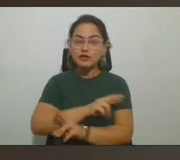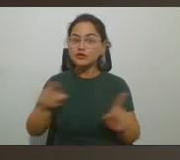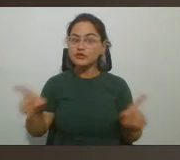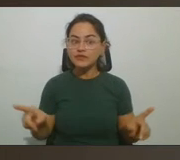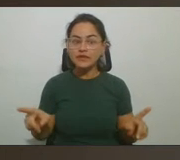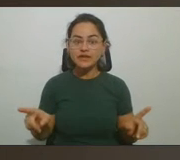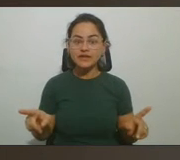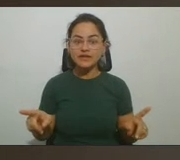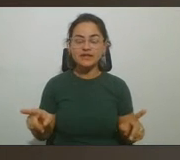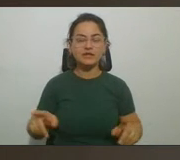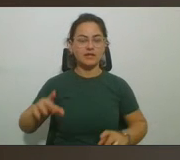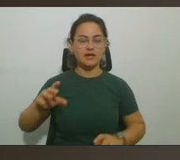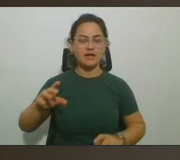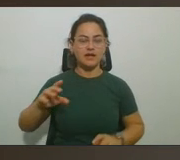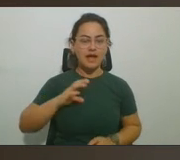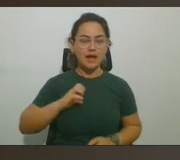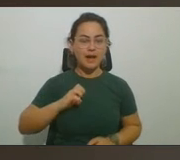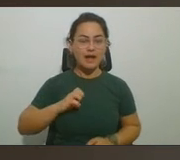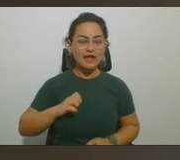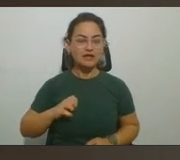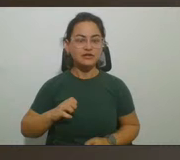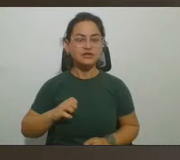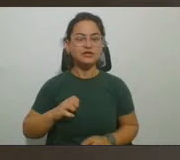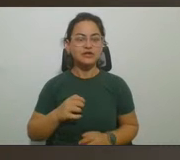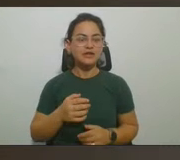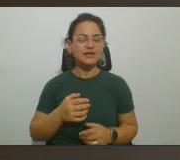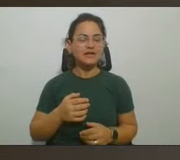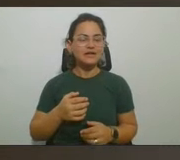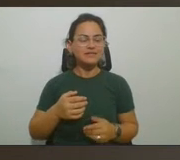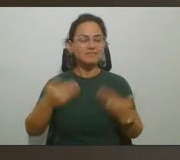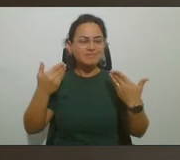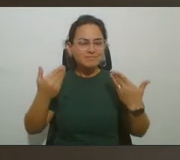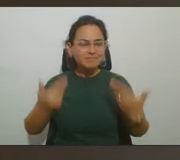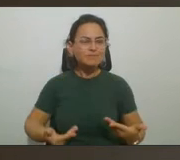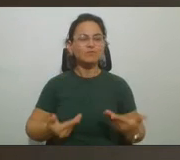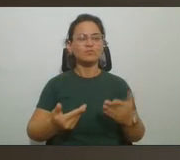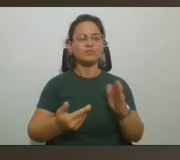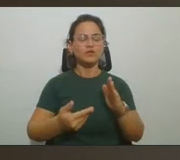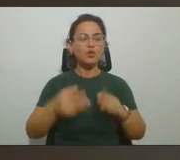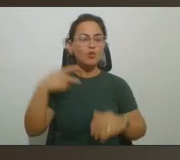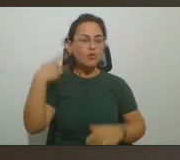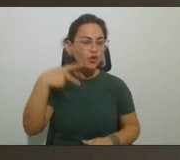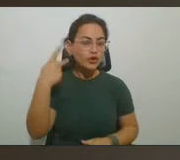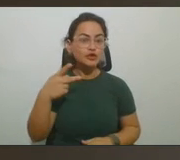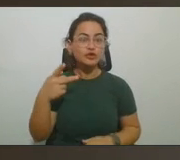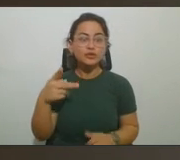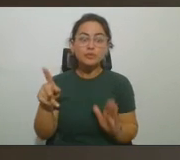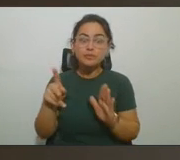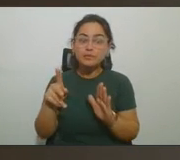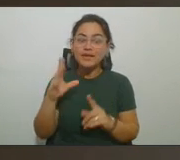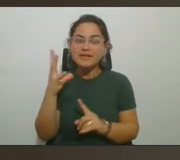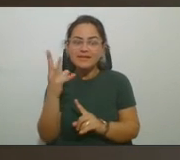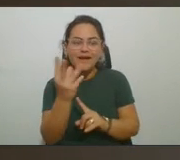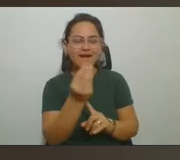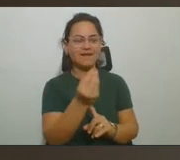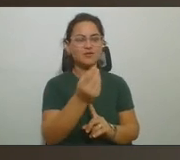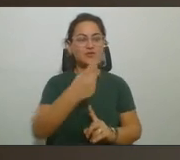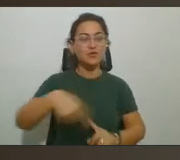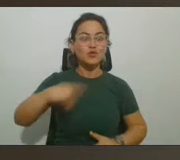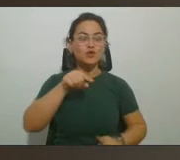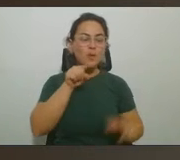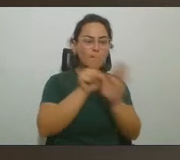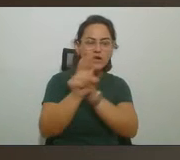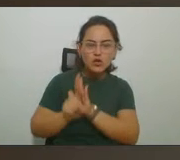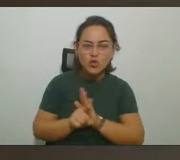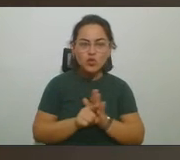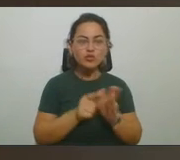dimensão ética, estética e política por meio da arte como forma de renovar as nossas perguntas sobre o que propomos